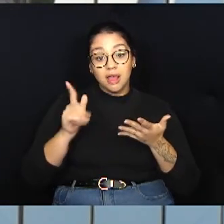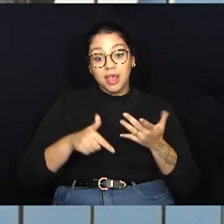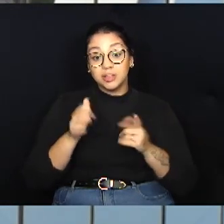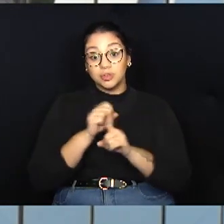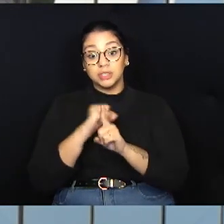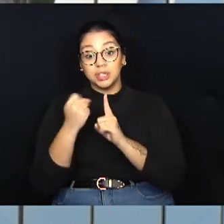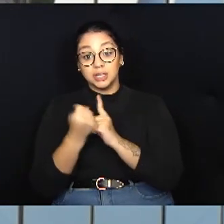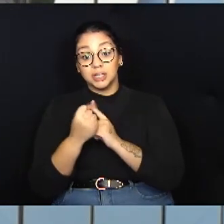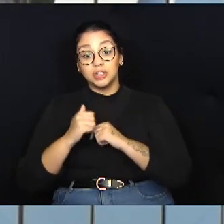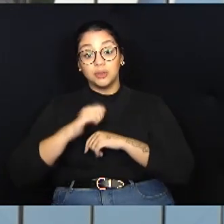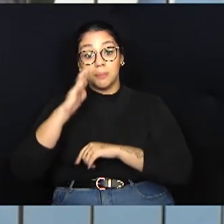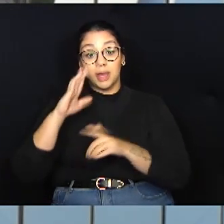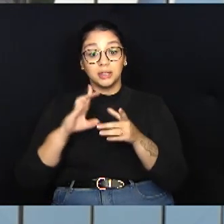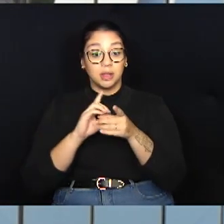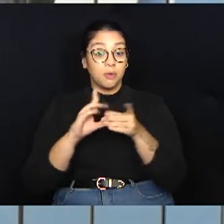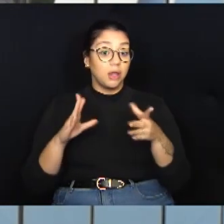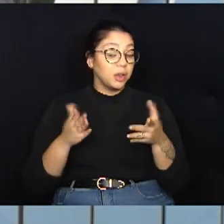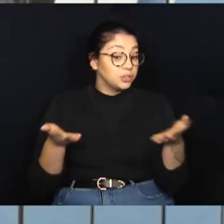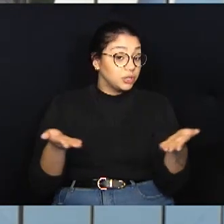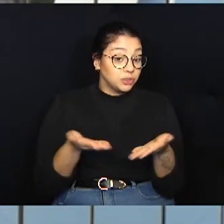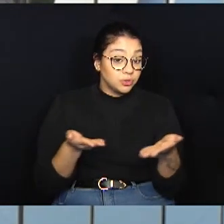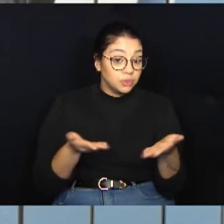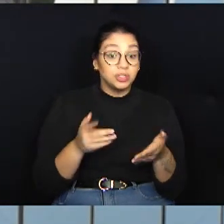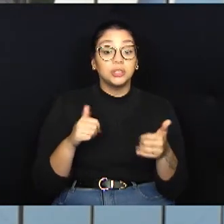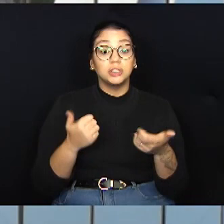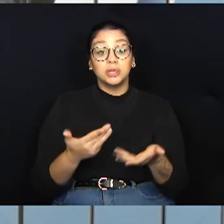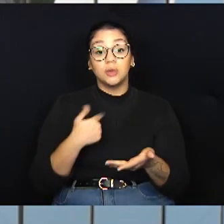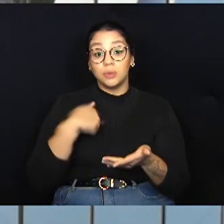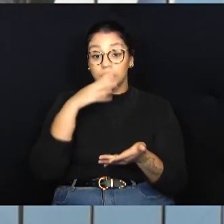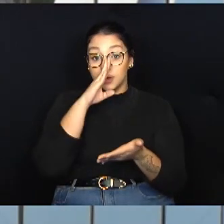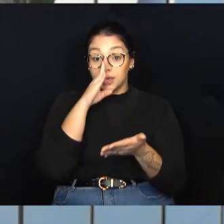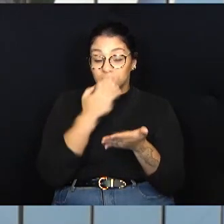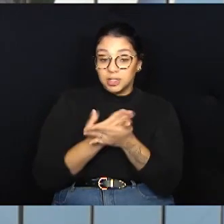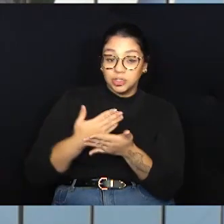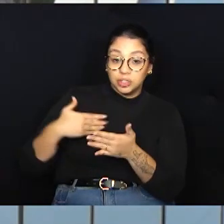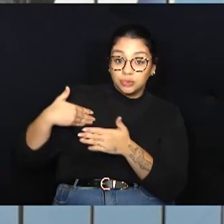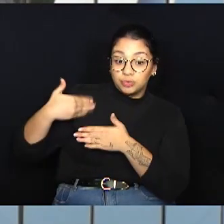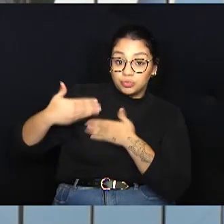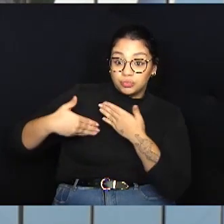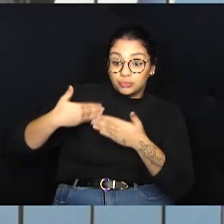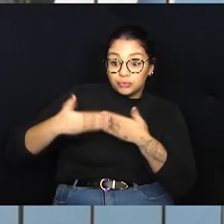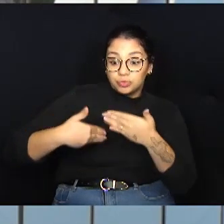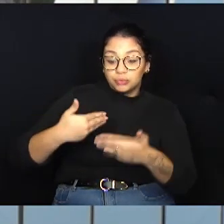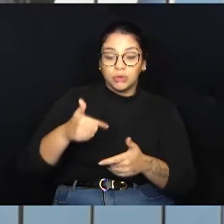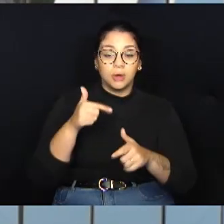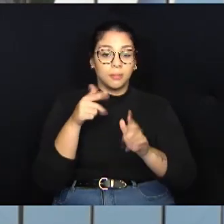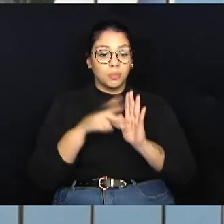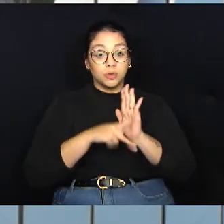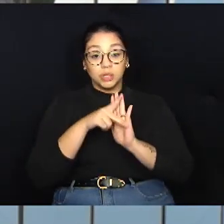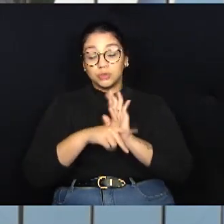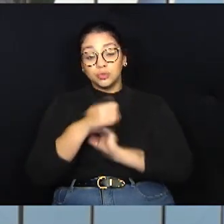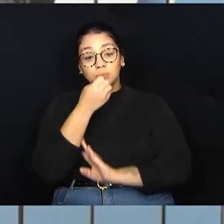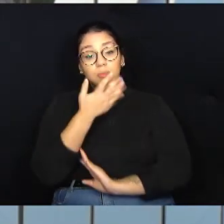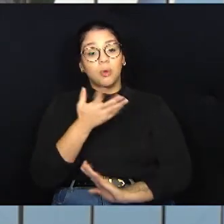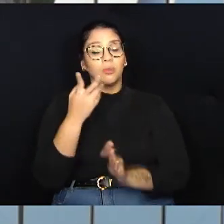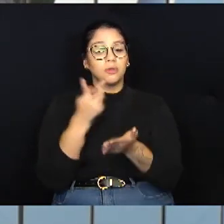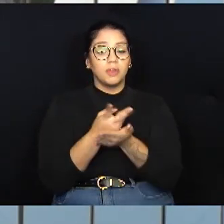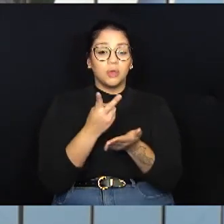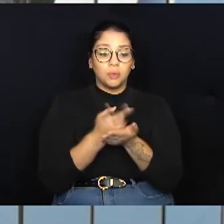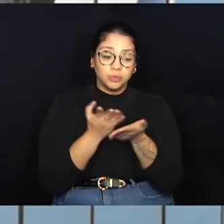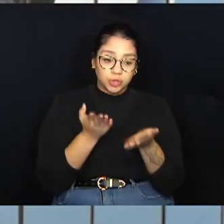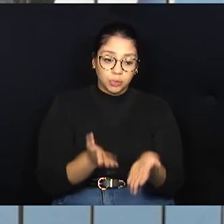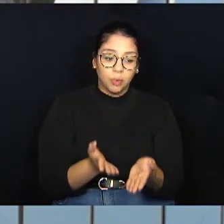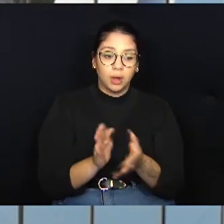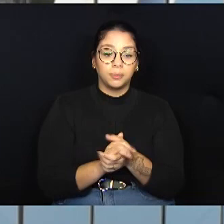mais democráticas hoje. Então eu acredito muito num legado, bons projetos que vão ficar,